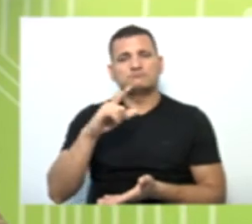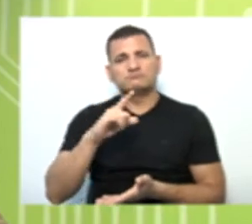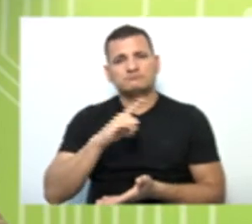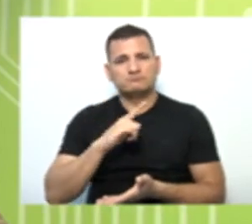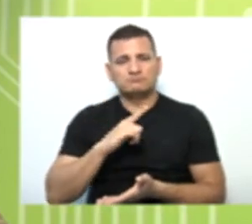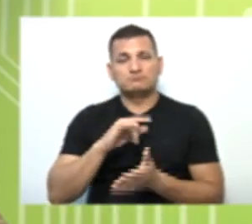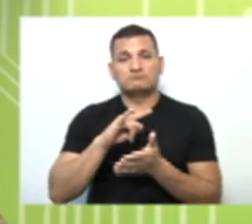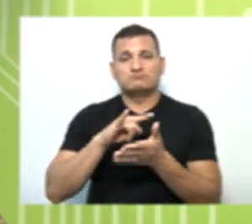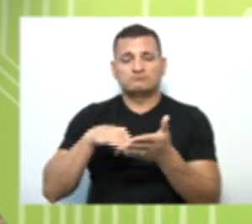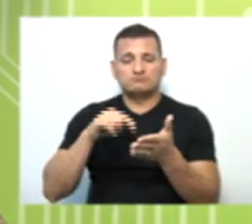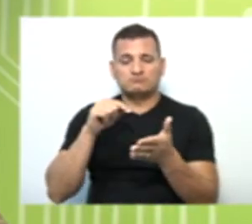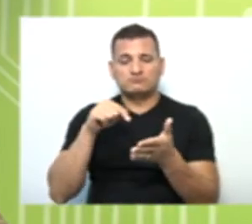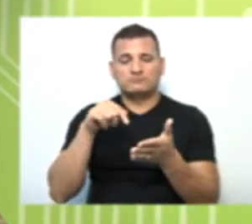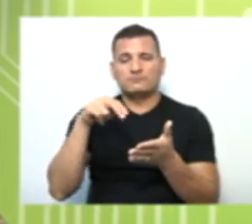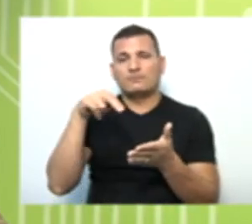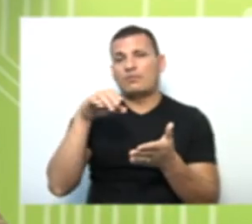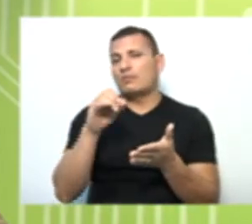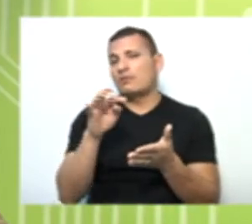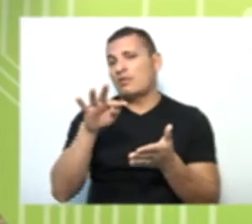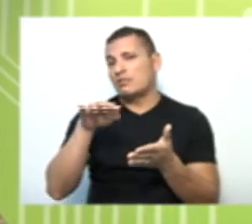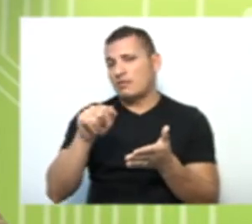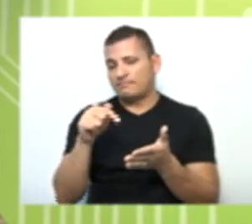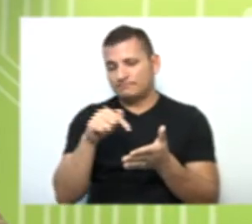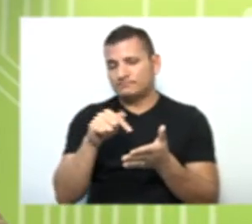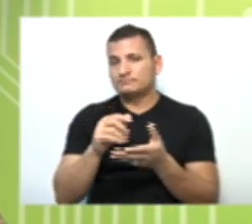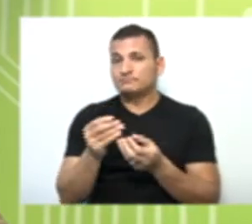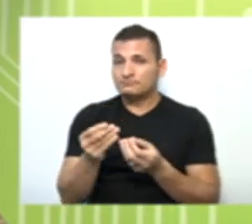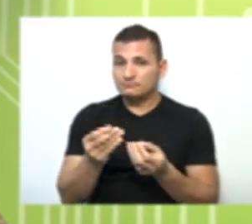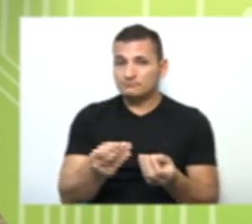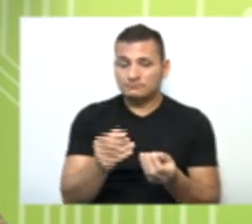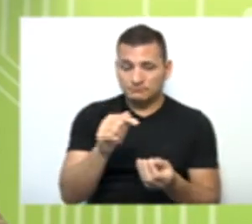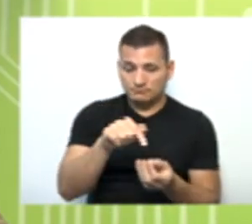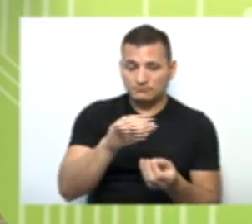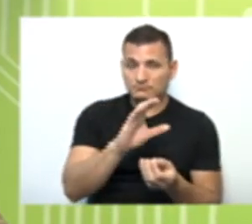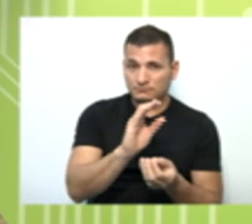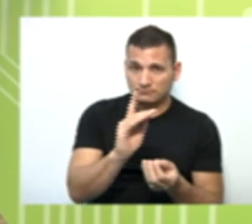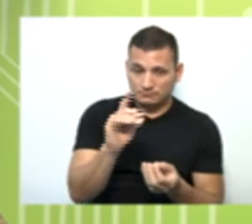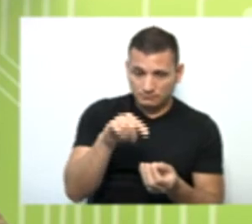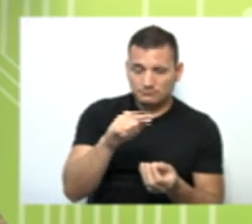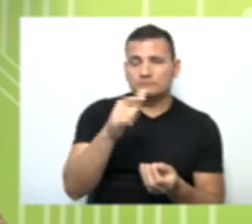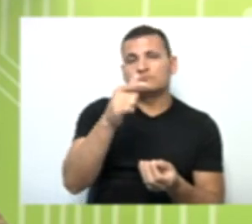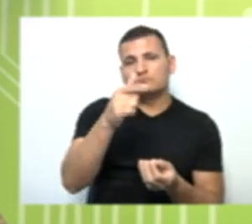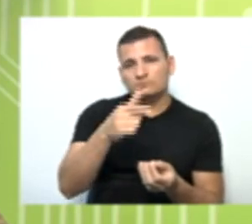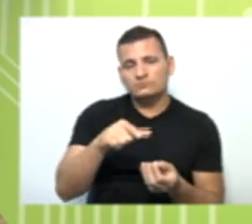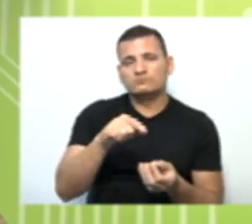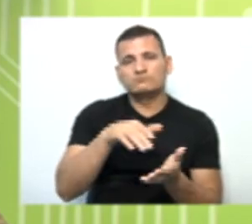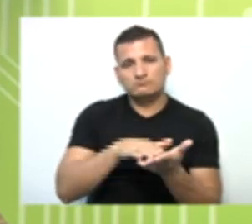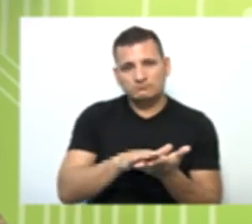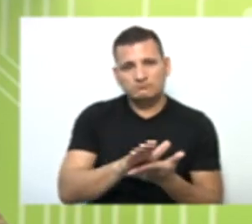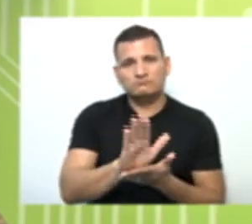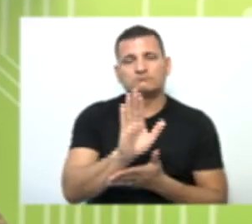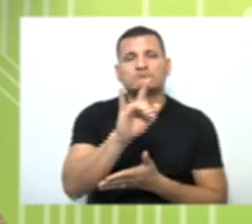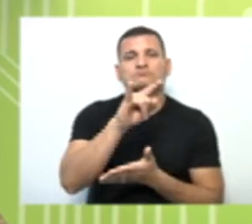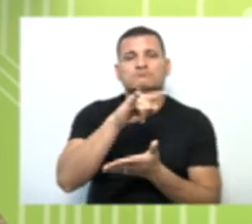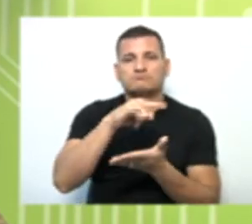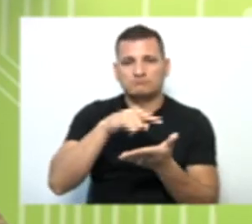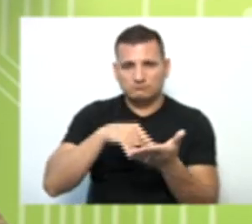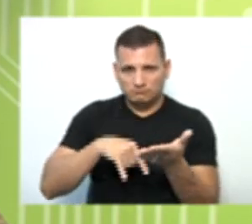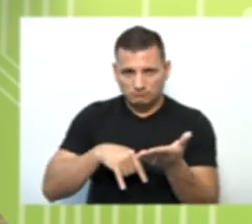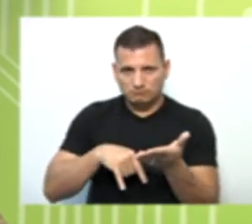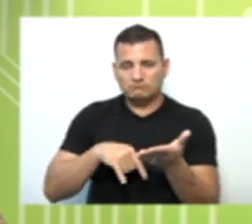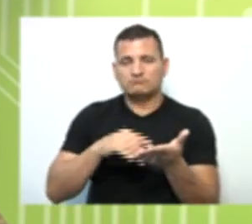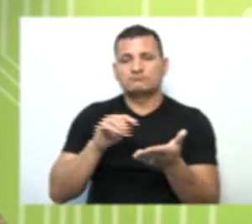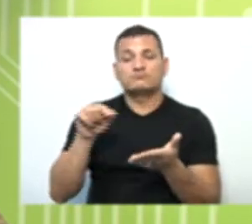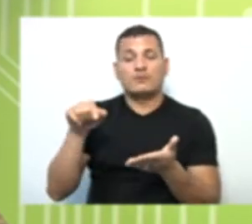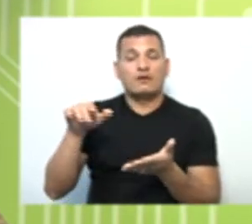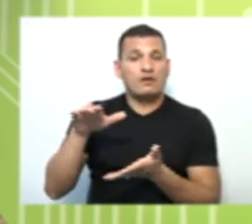essa nota ela chega na cooperativa, a cooperativa emite uma nota fiscal novamente da entrada desse